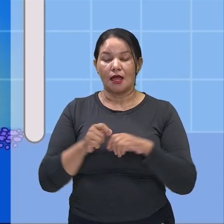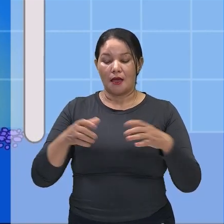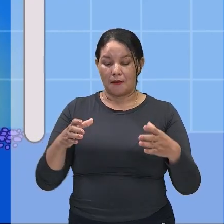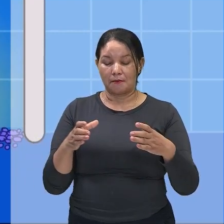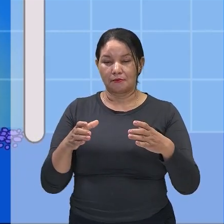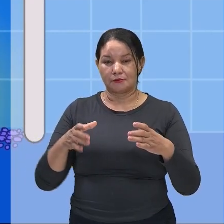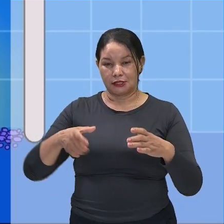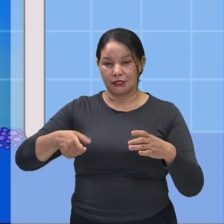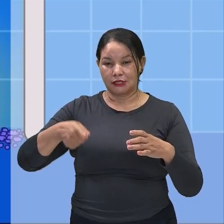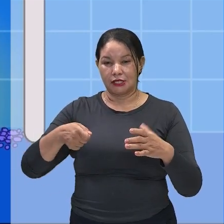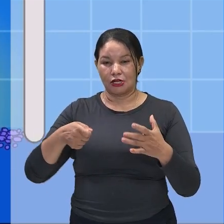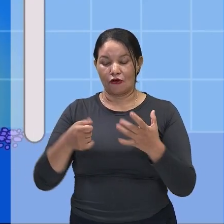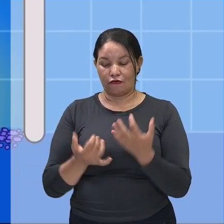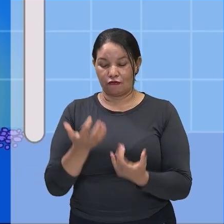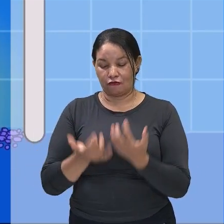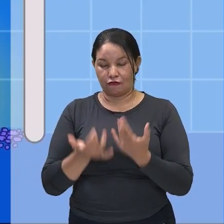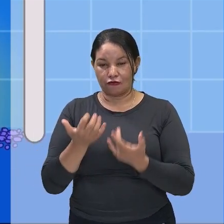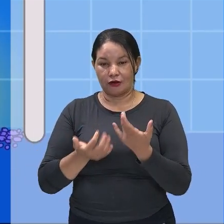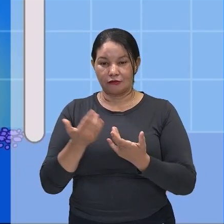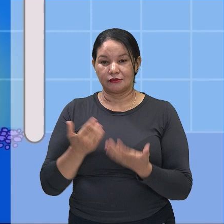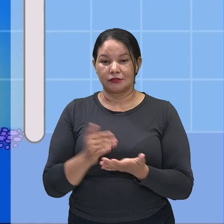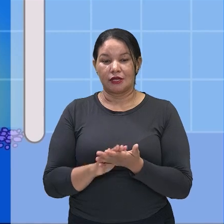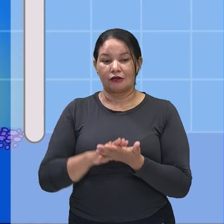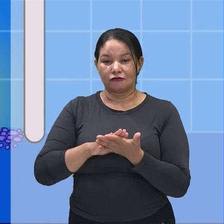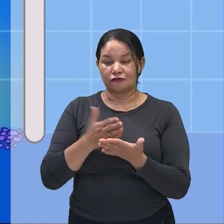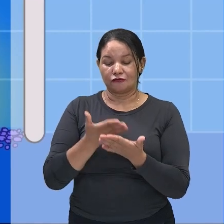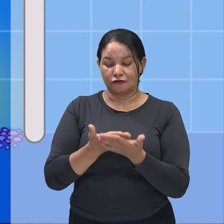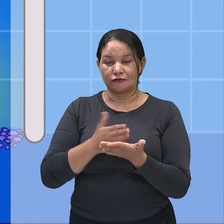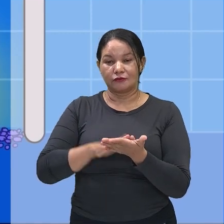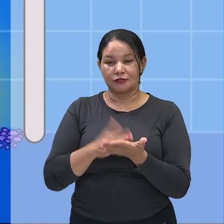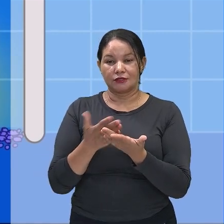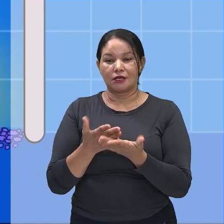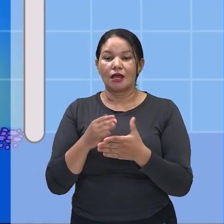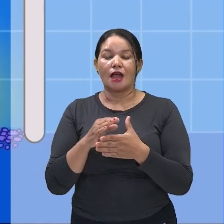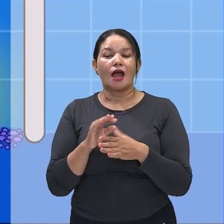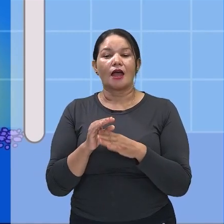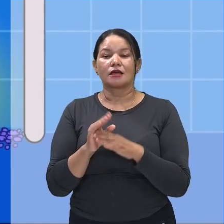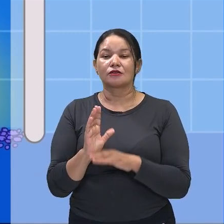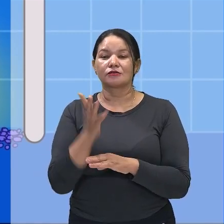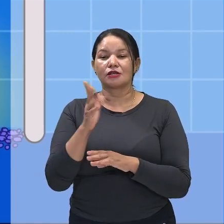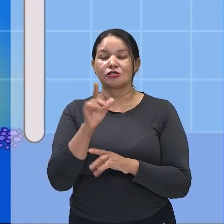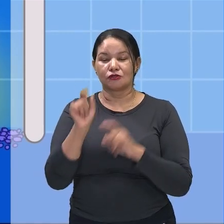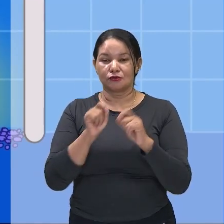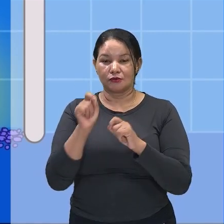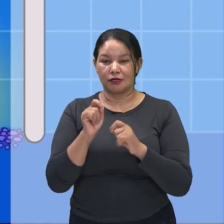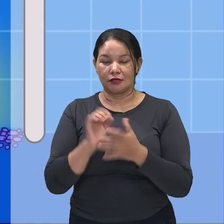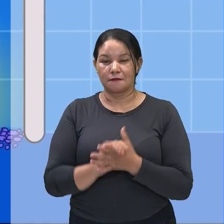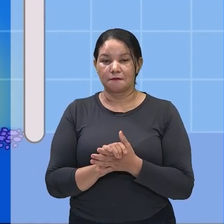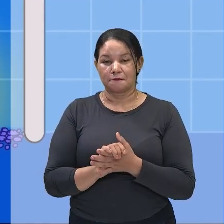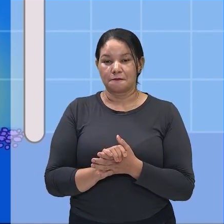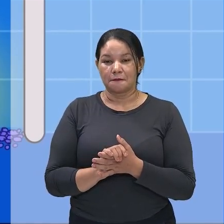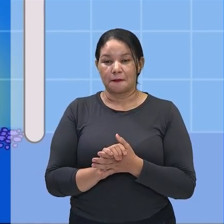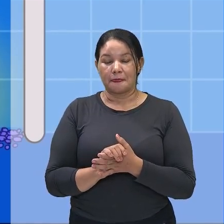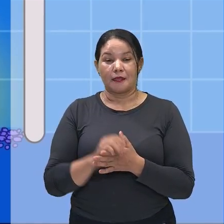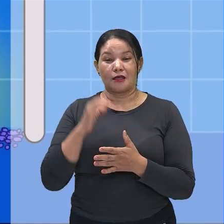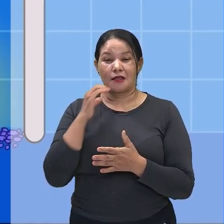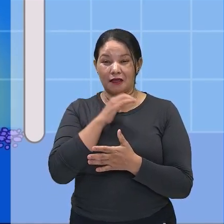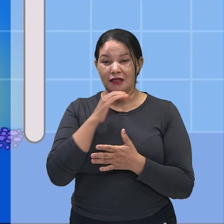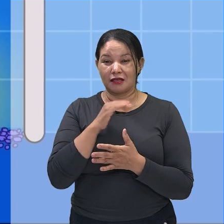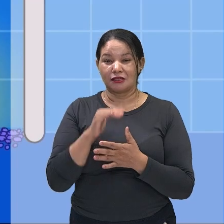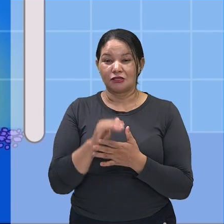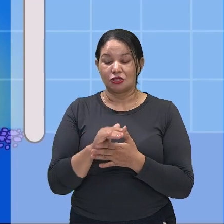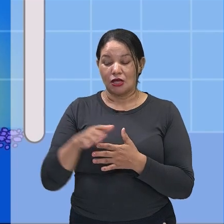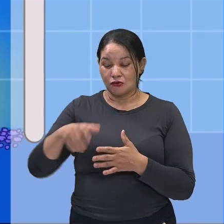para fazer o seu bife, o que está acontecendo? Quando o cabo aquece, está